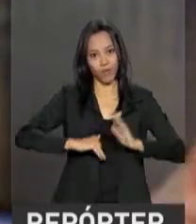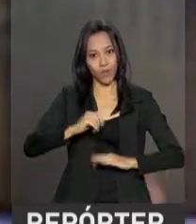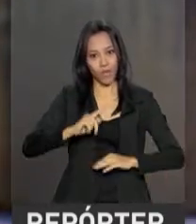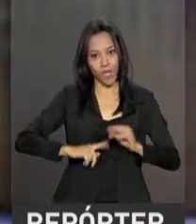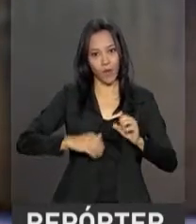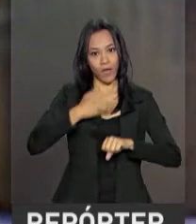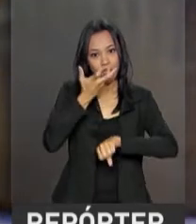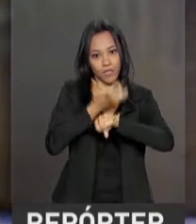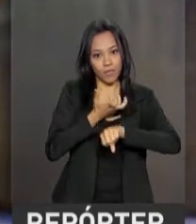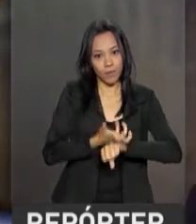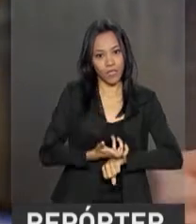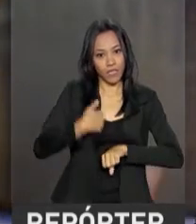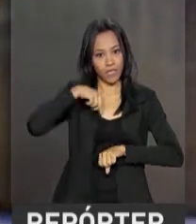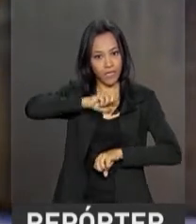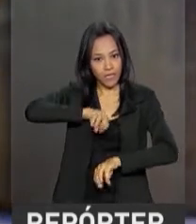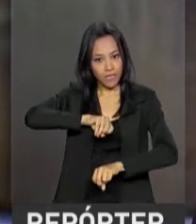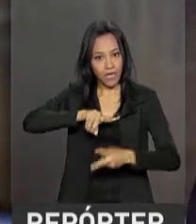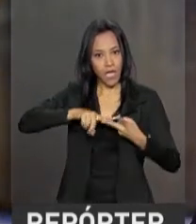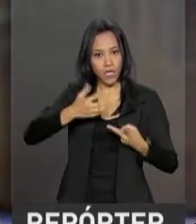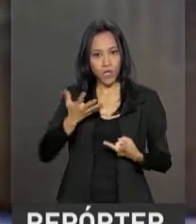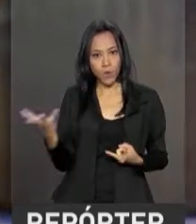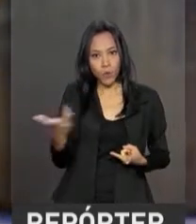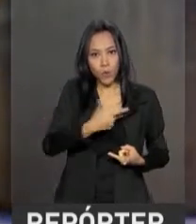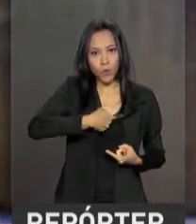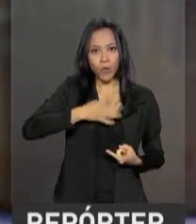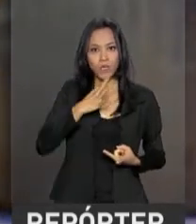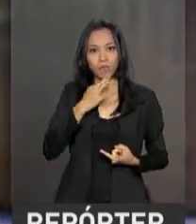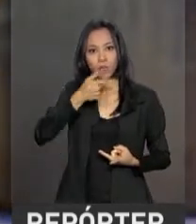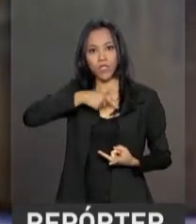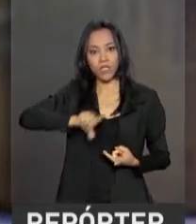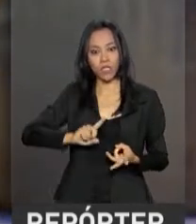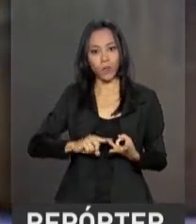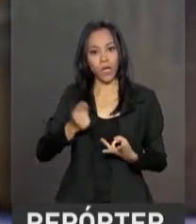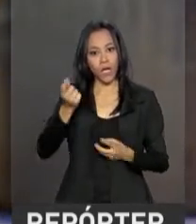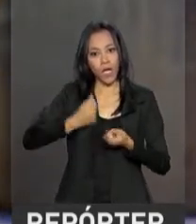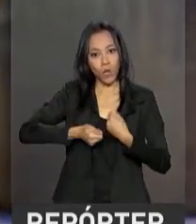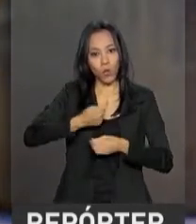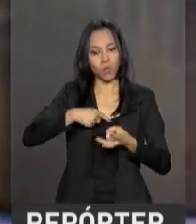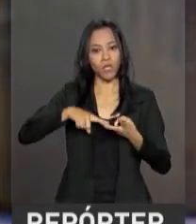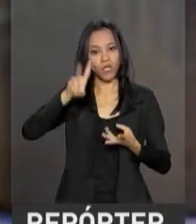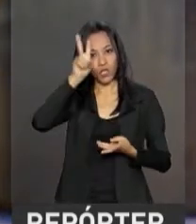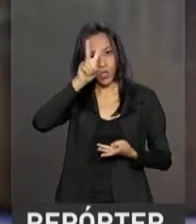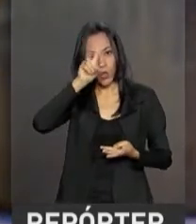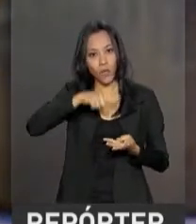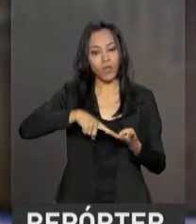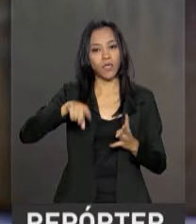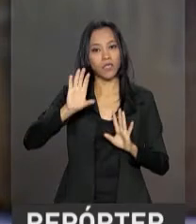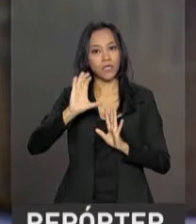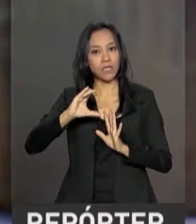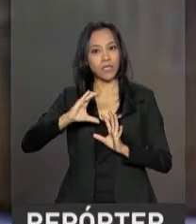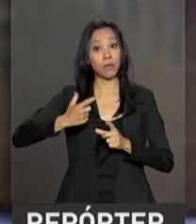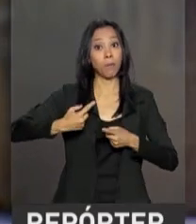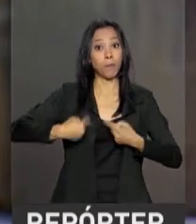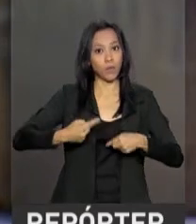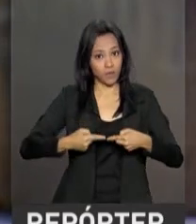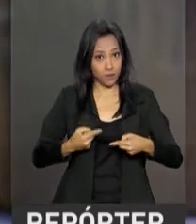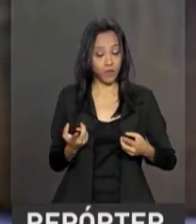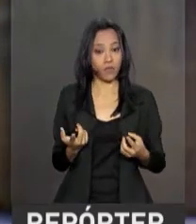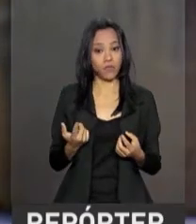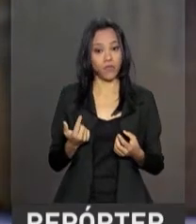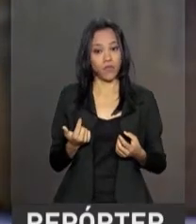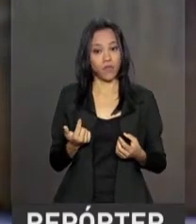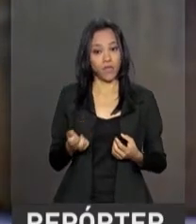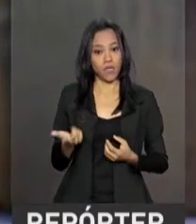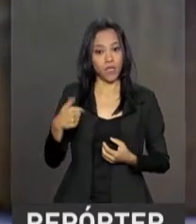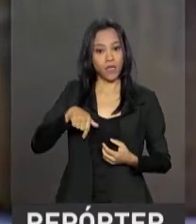que são ministradas aqui, domínio de línguas estrangeiras, economia, história, ciência política, que aqui nós